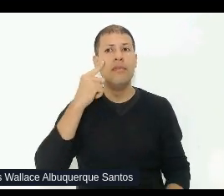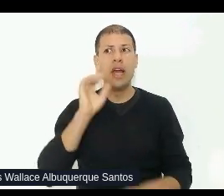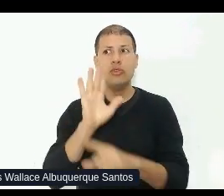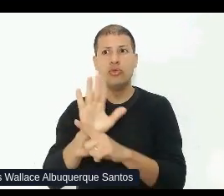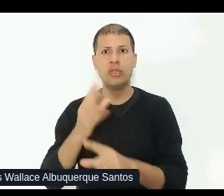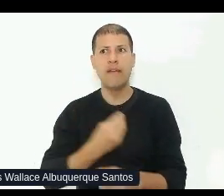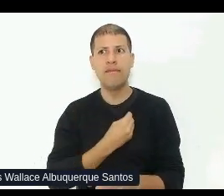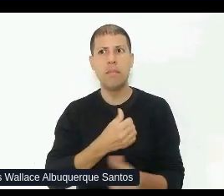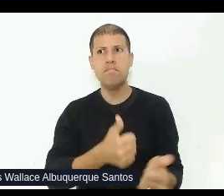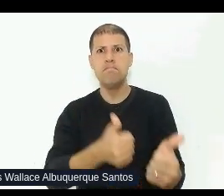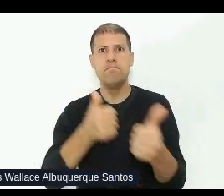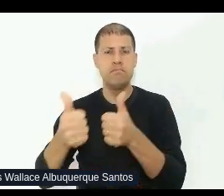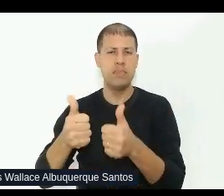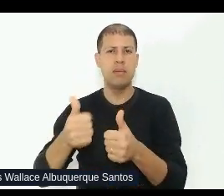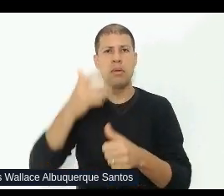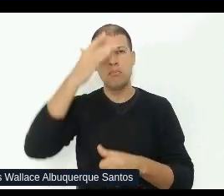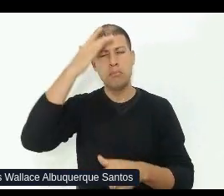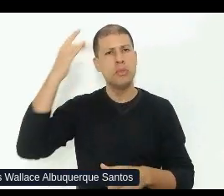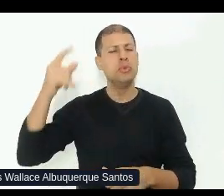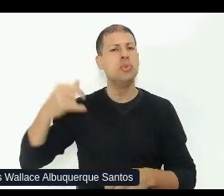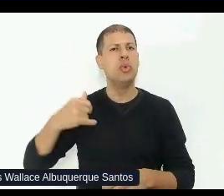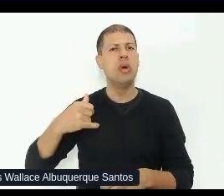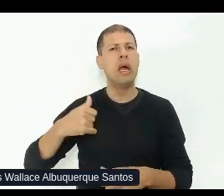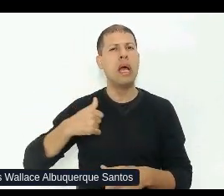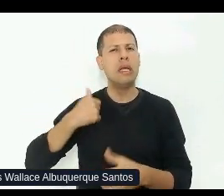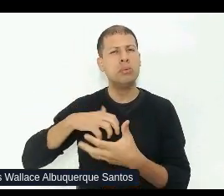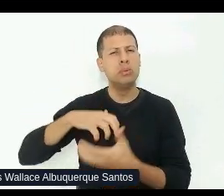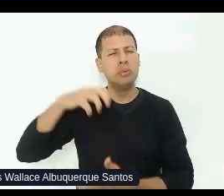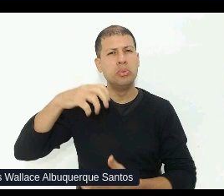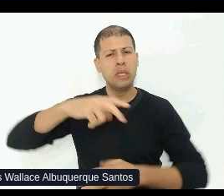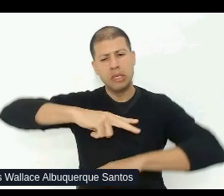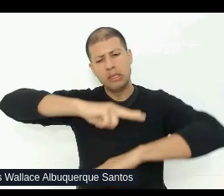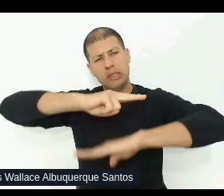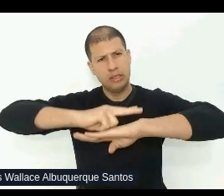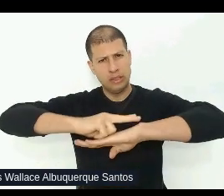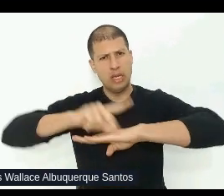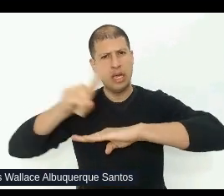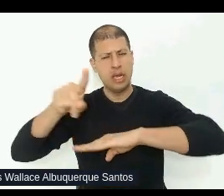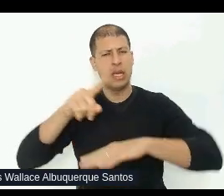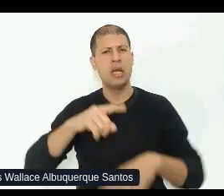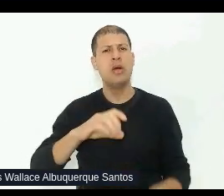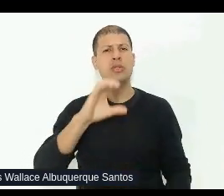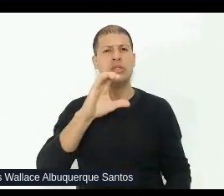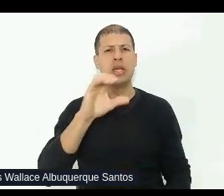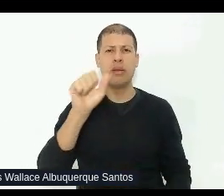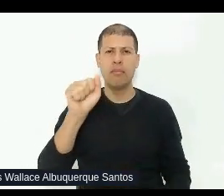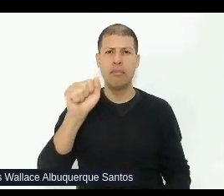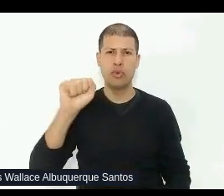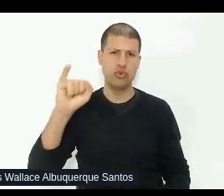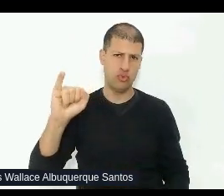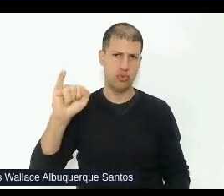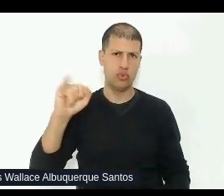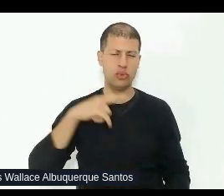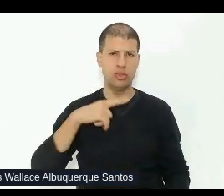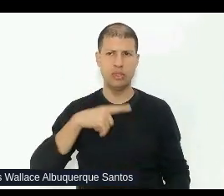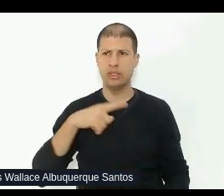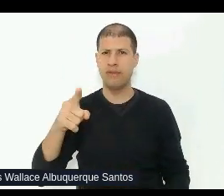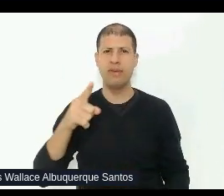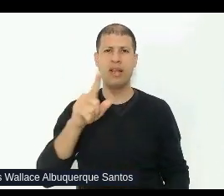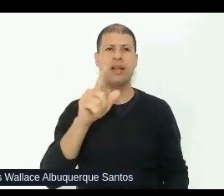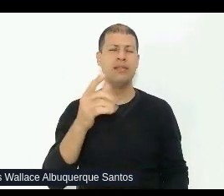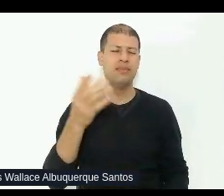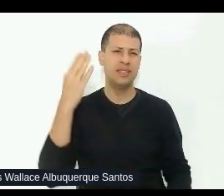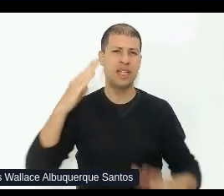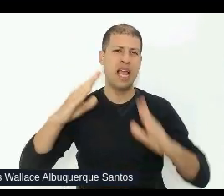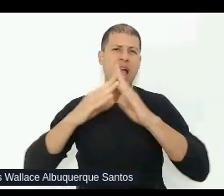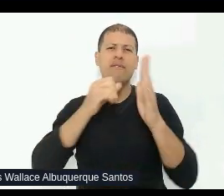né, para idosos acamados de um centro de apoio ao idoso, né, como o pessoal normalmente fala, um asilo, mas eu não gosto